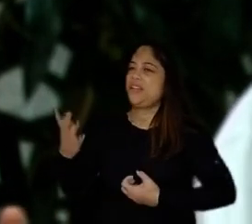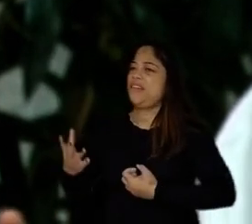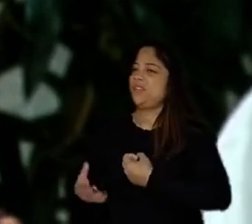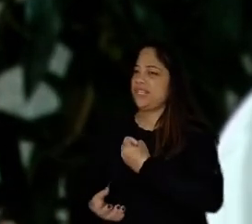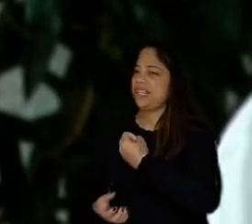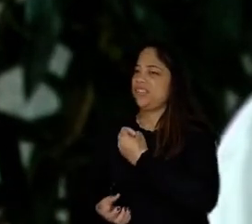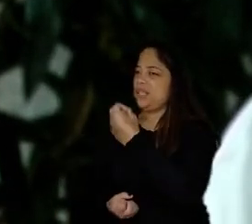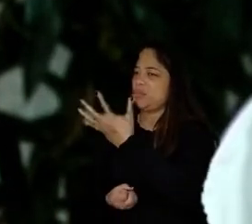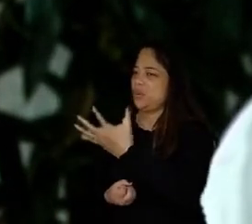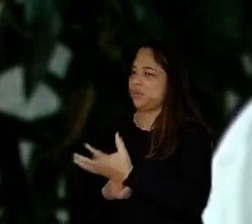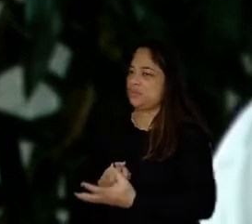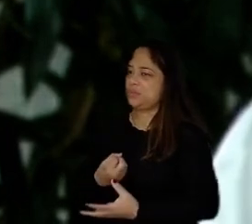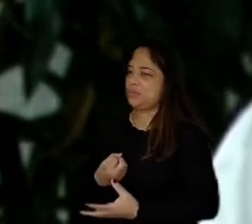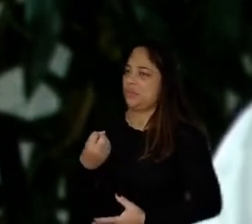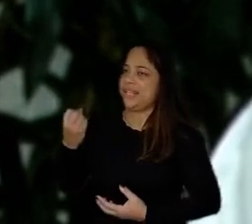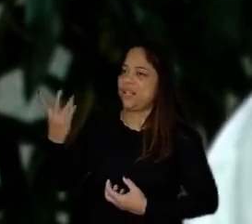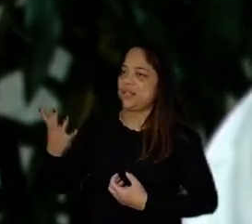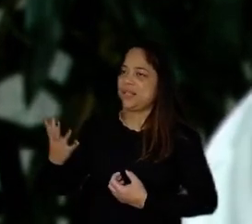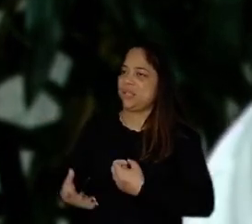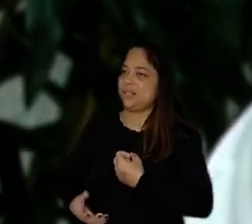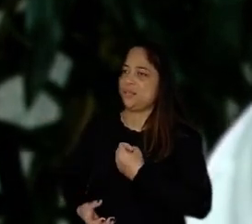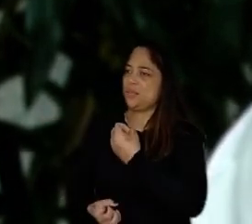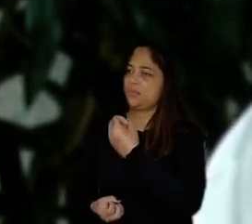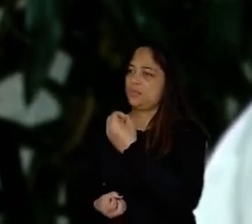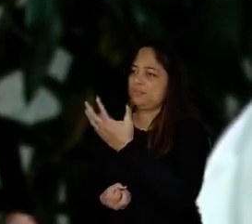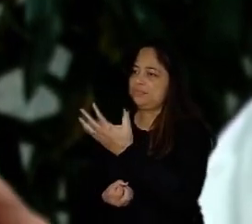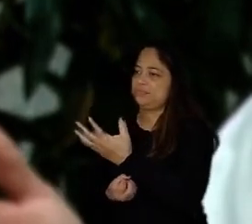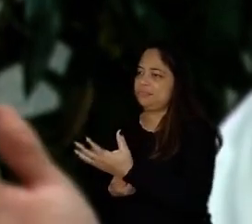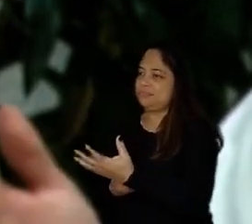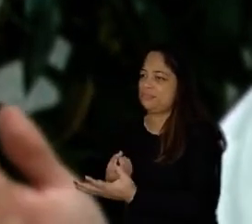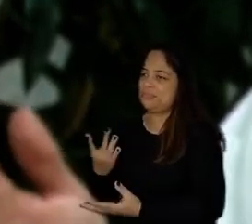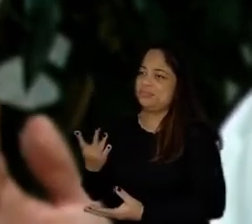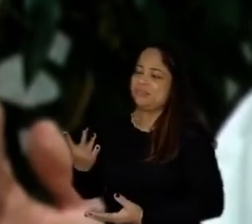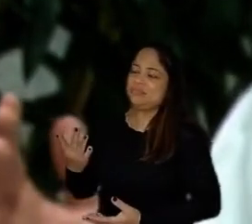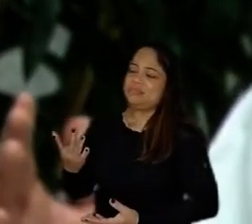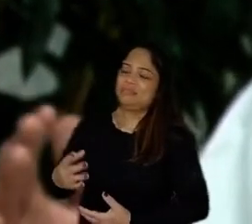bandeira. Para terminar, se eu tocar. Se eu tocar,